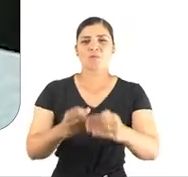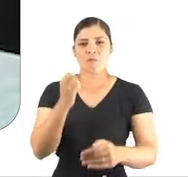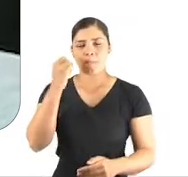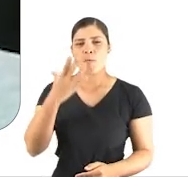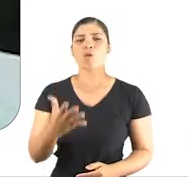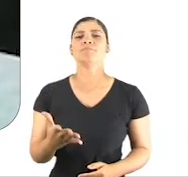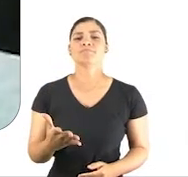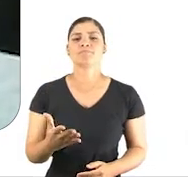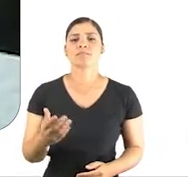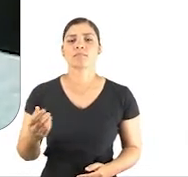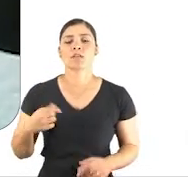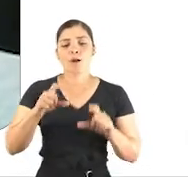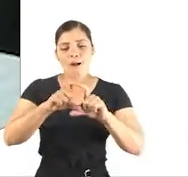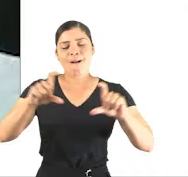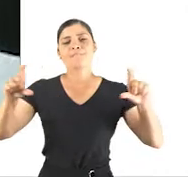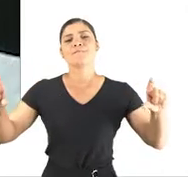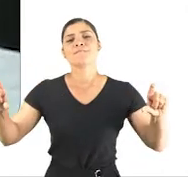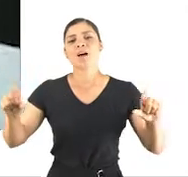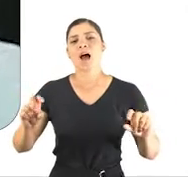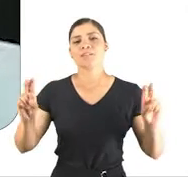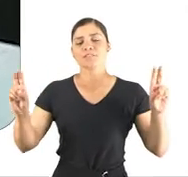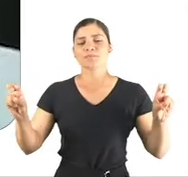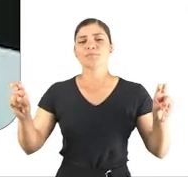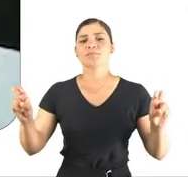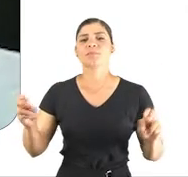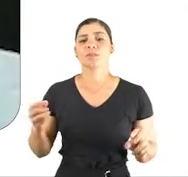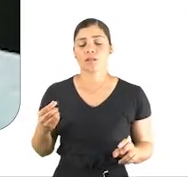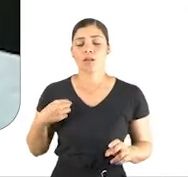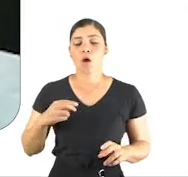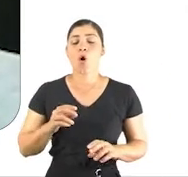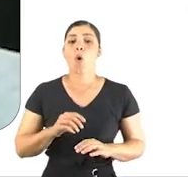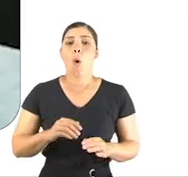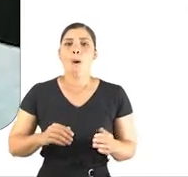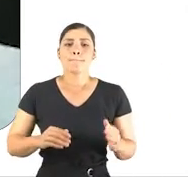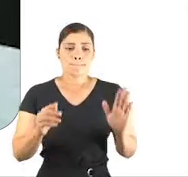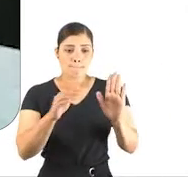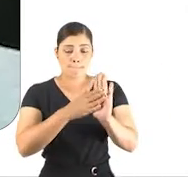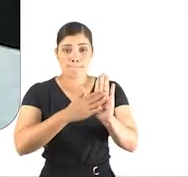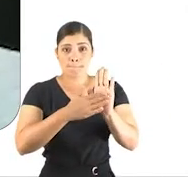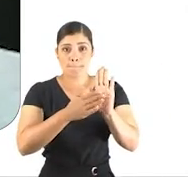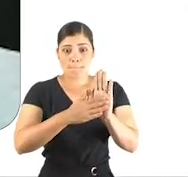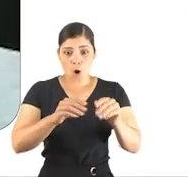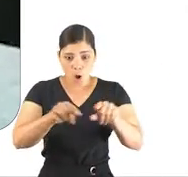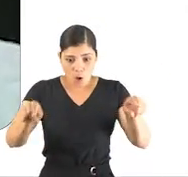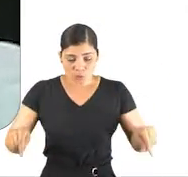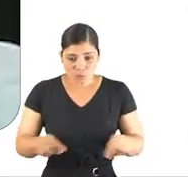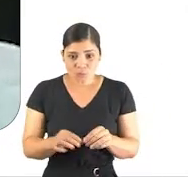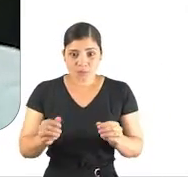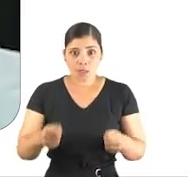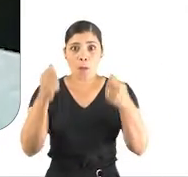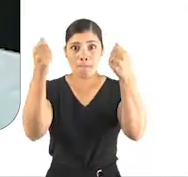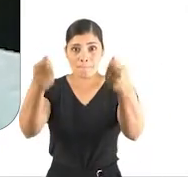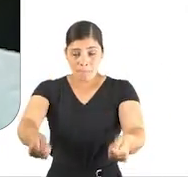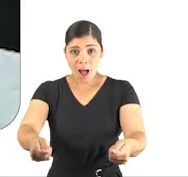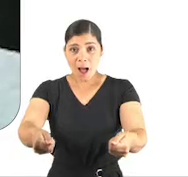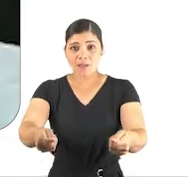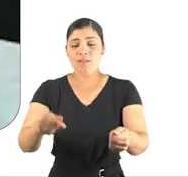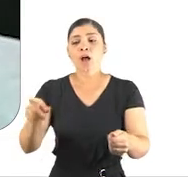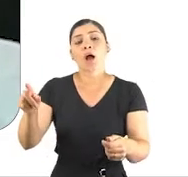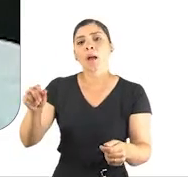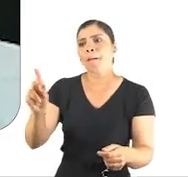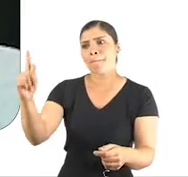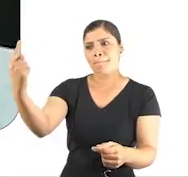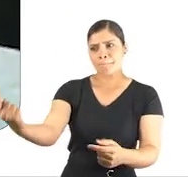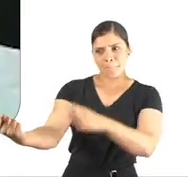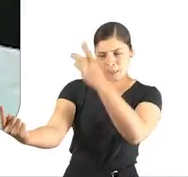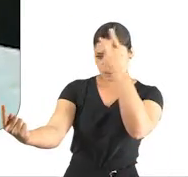de um stakeholder do projeto, foi quando entregamos o projeto, essa pessoa me olhou e falou assim: Guilherme,